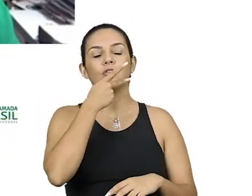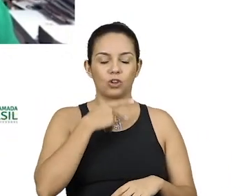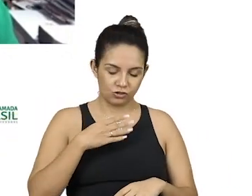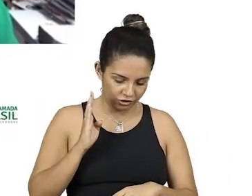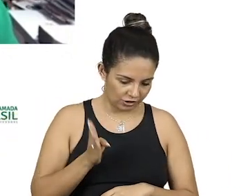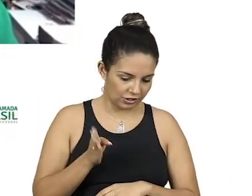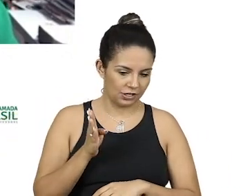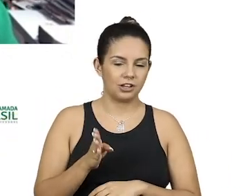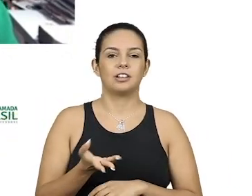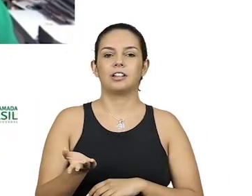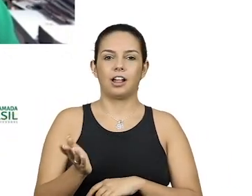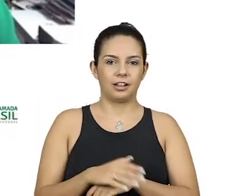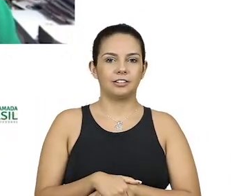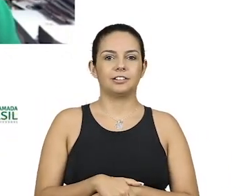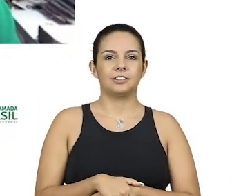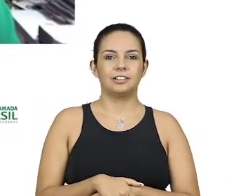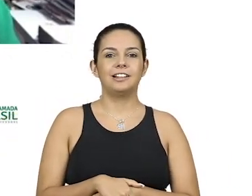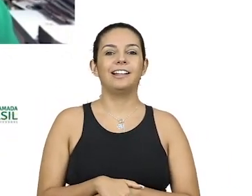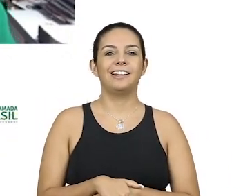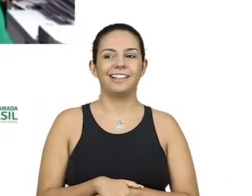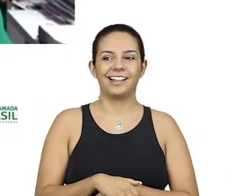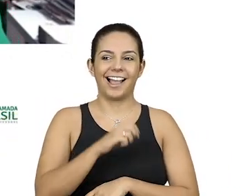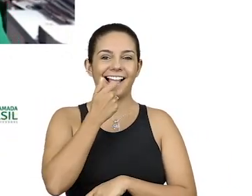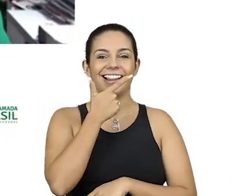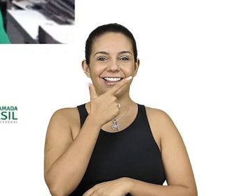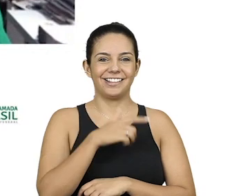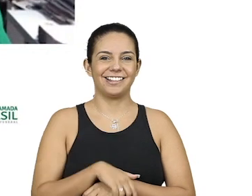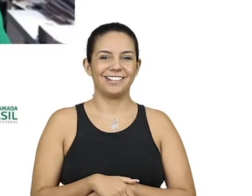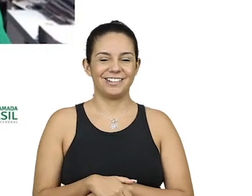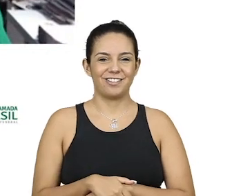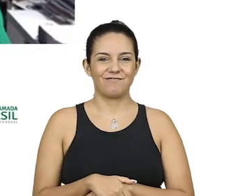Já? Como não?